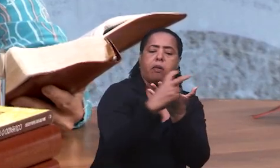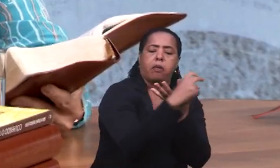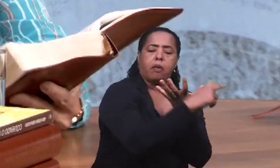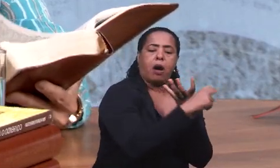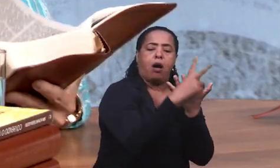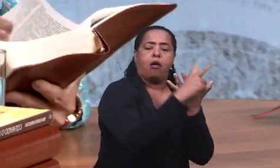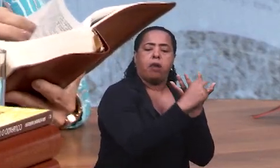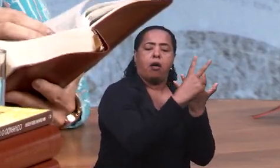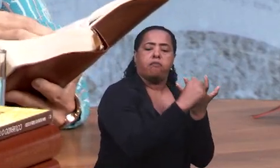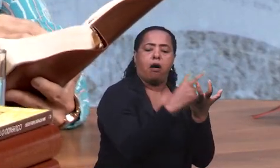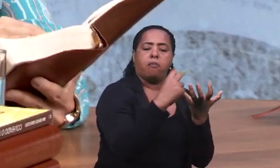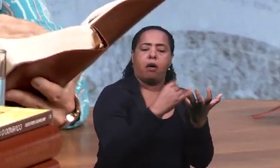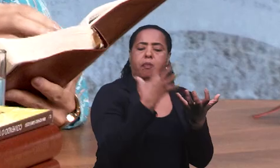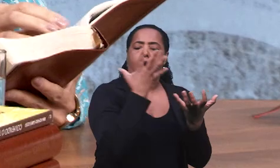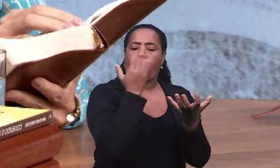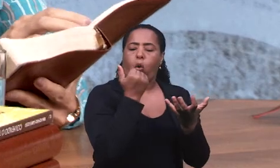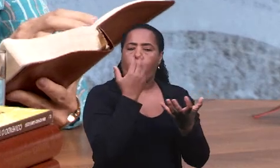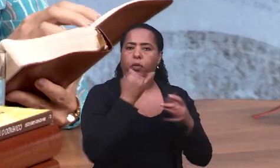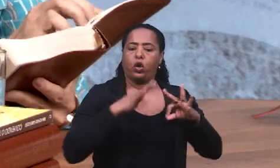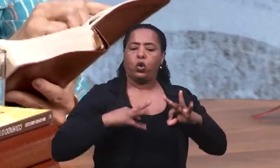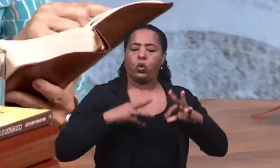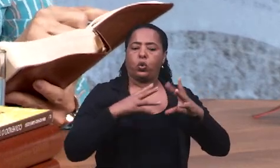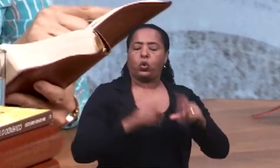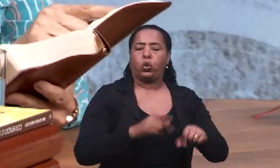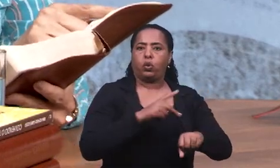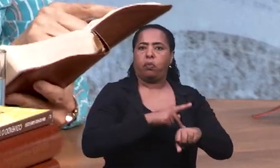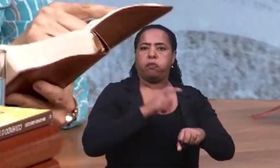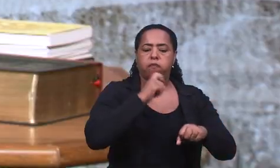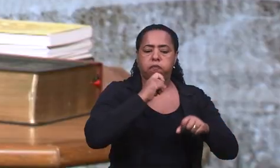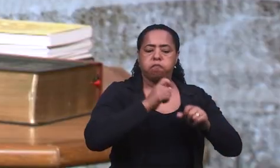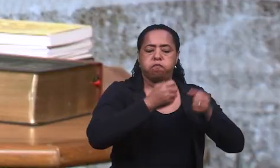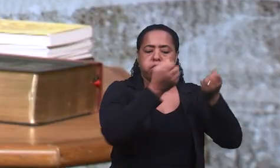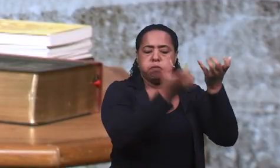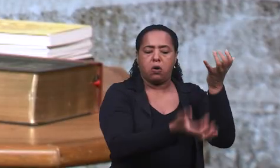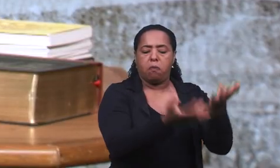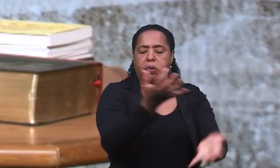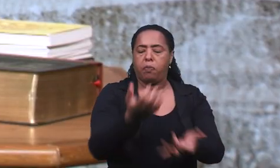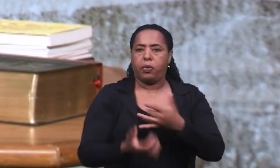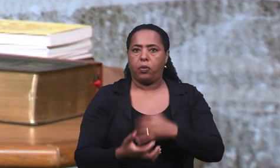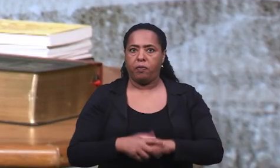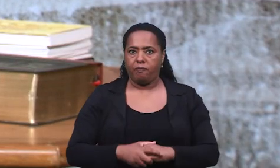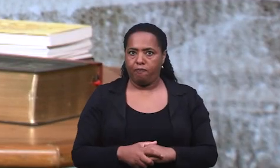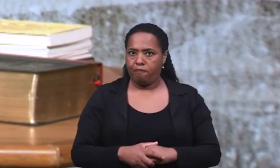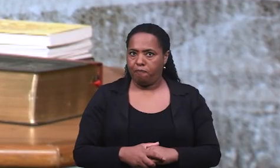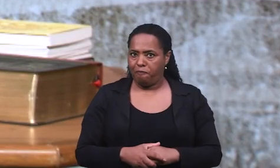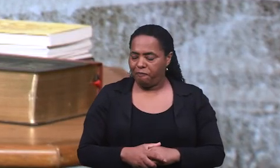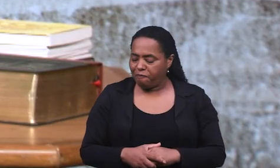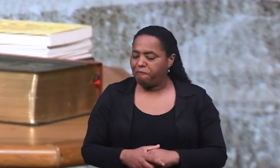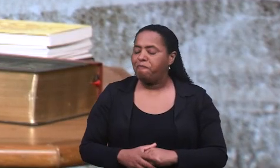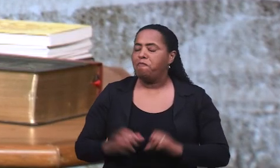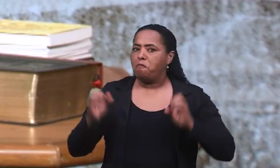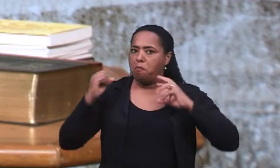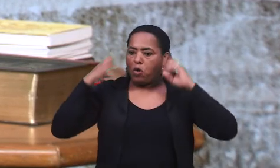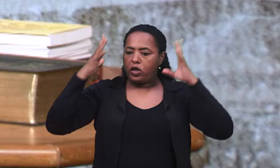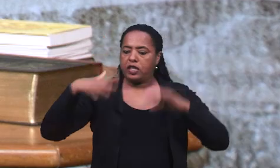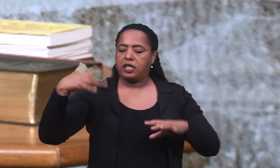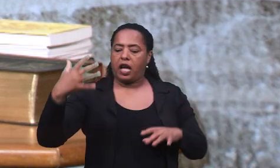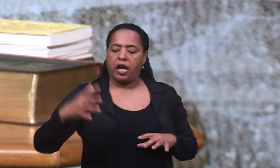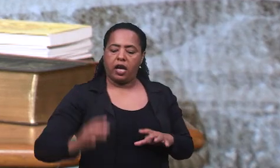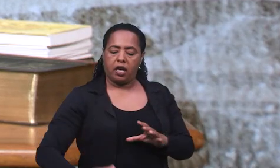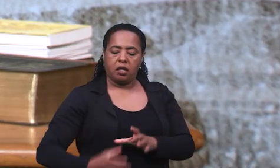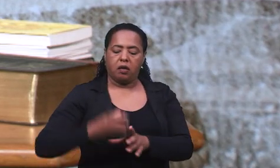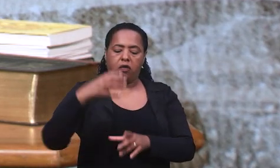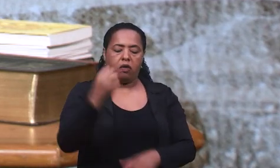o que deixou a saraiva. Então, estendeu Moisés a sua vara sobre a terra